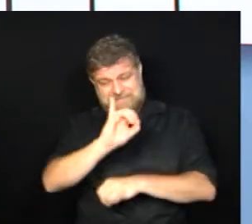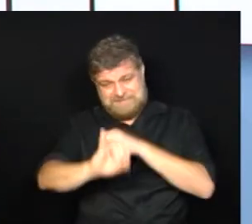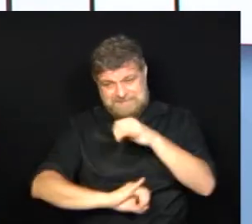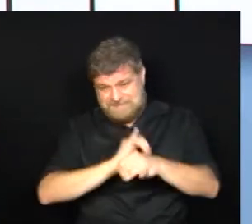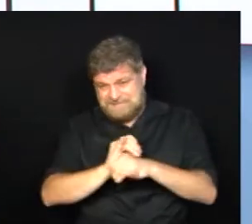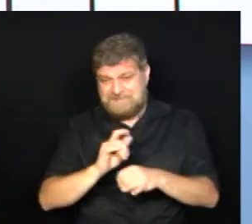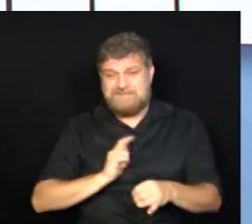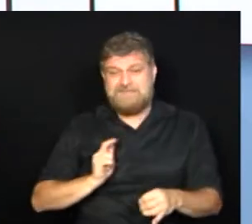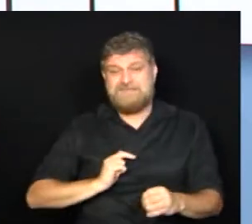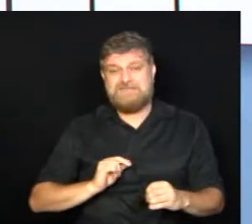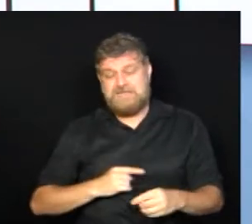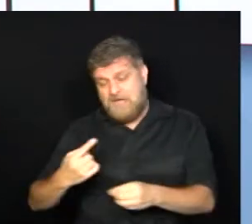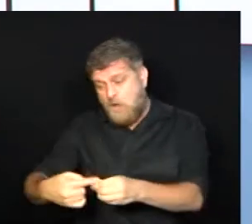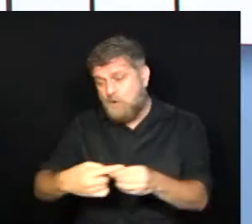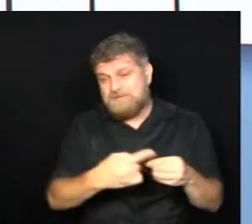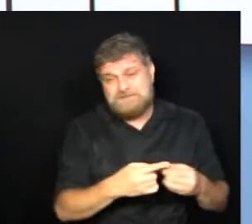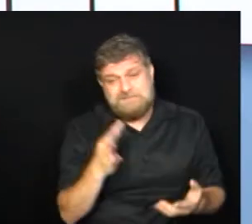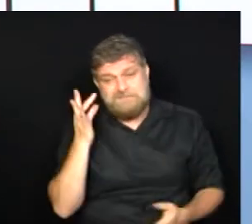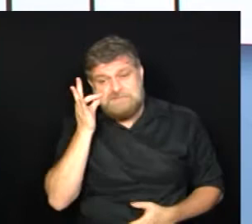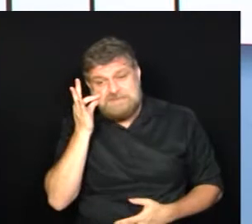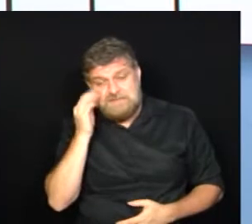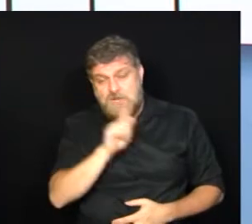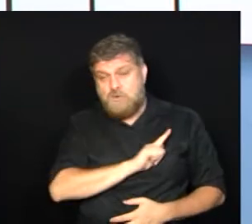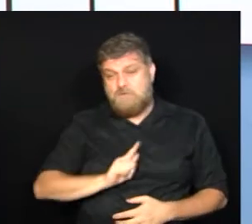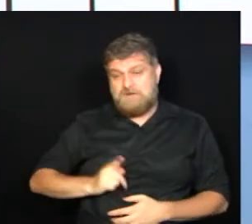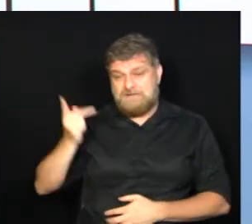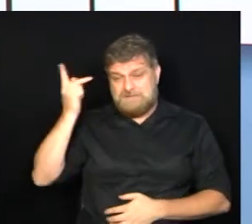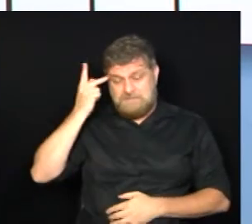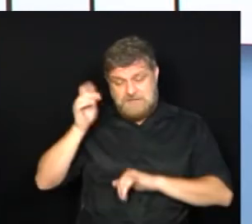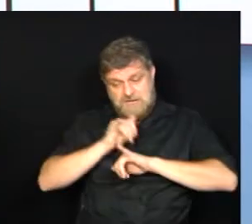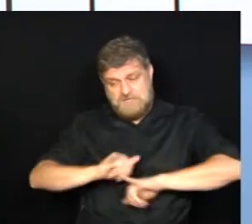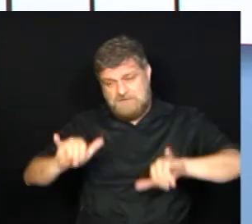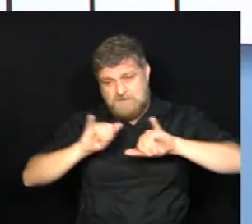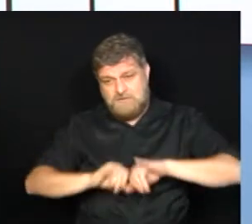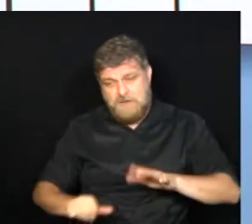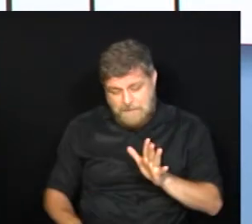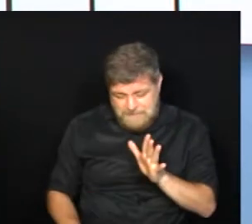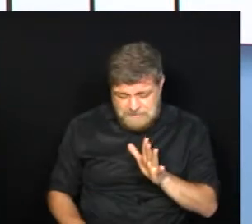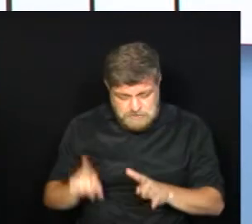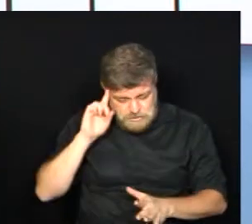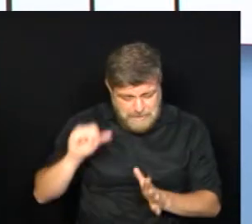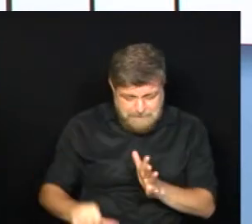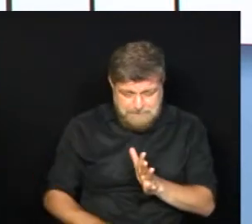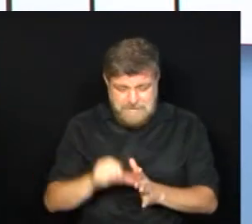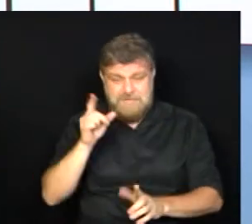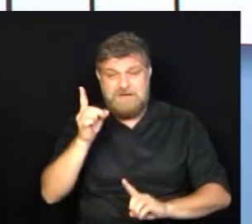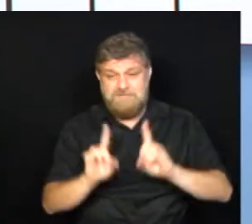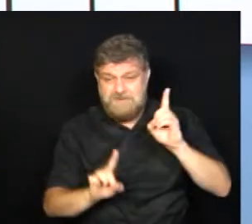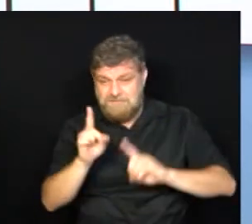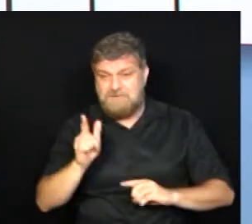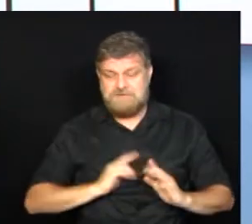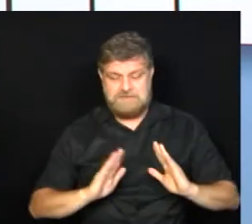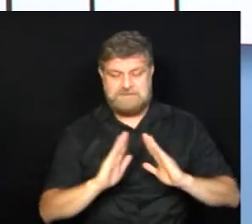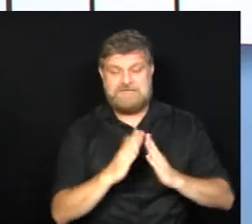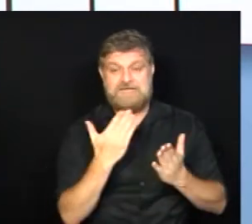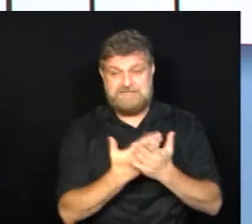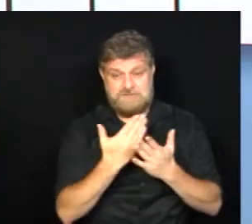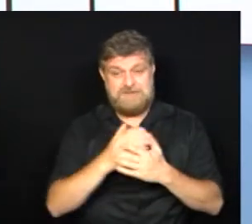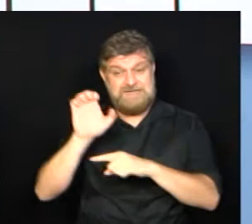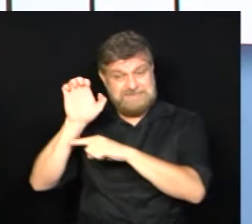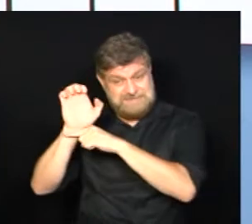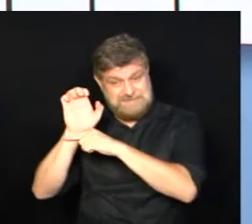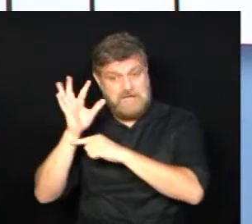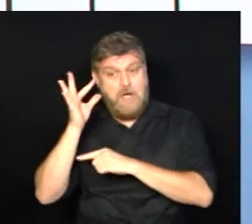aulas presenciais. O governo do estado já avisou que dia 1º de fevereiro começam aí as aulas na rede estadual de ensino,